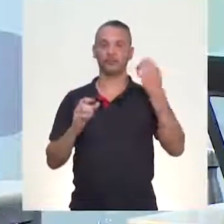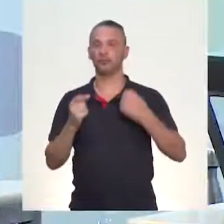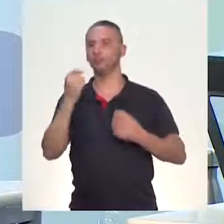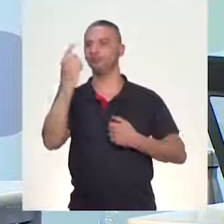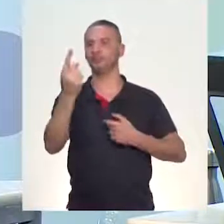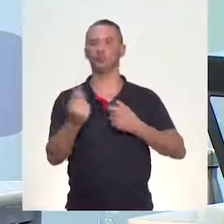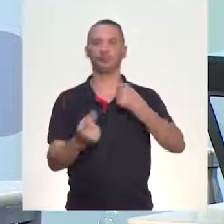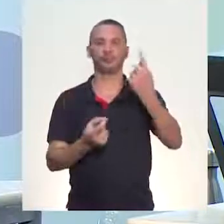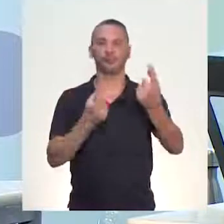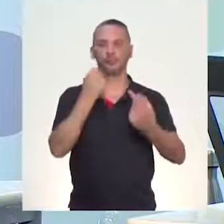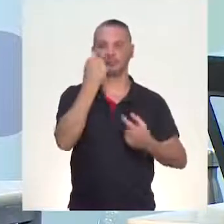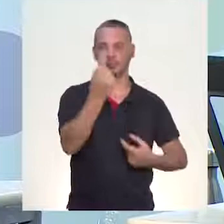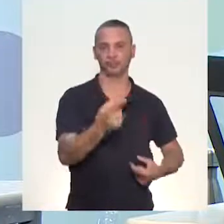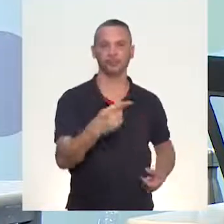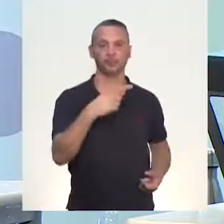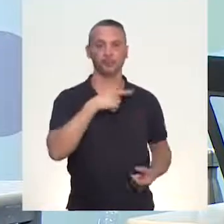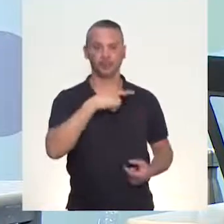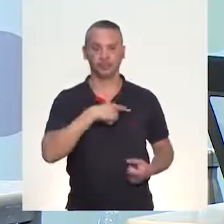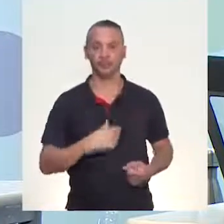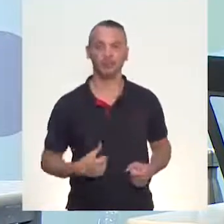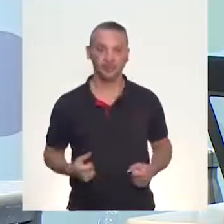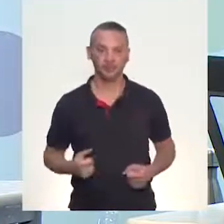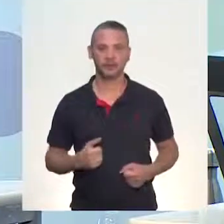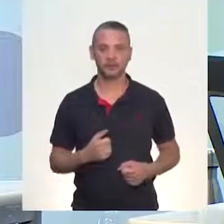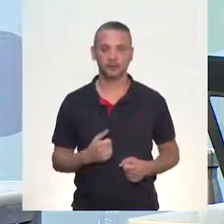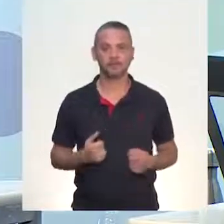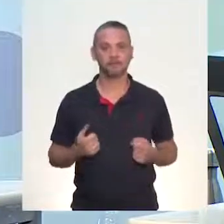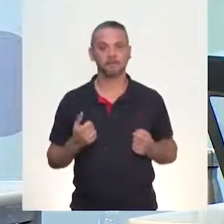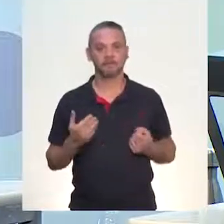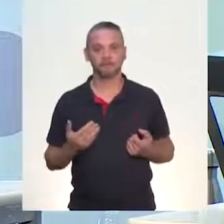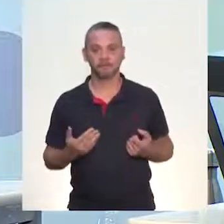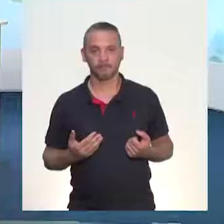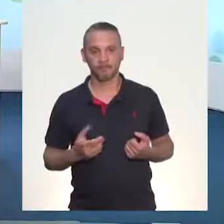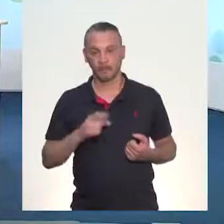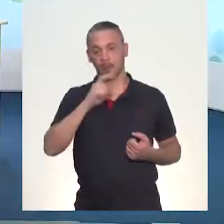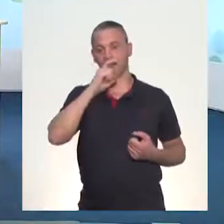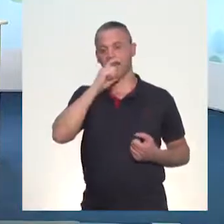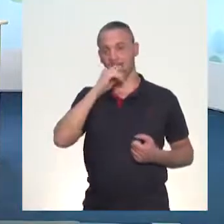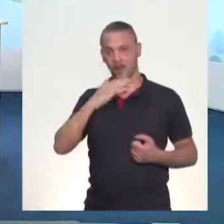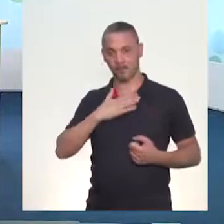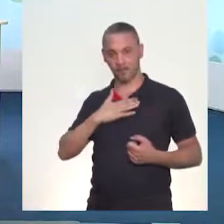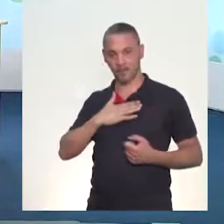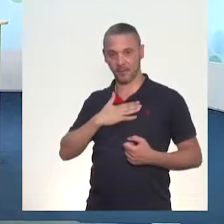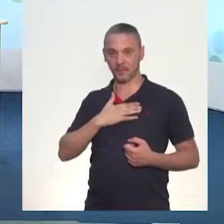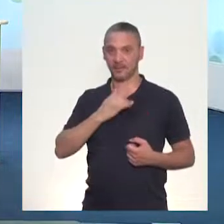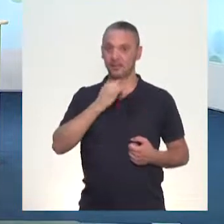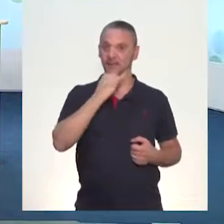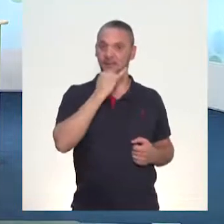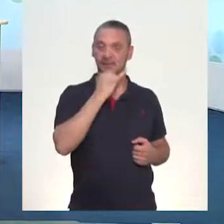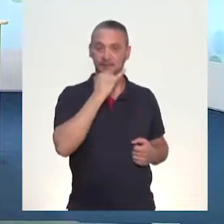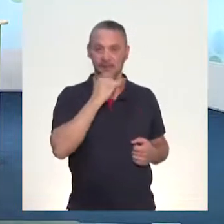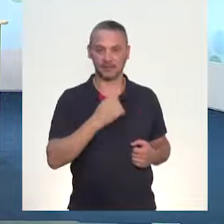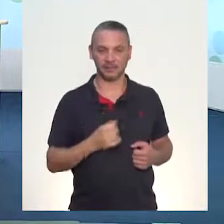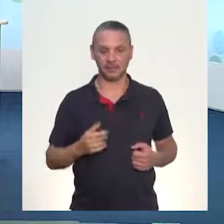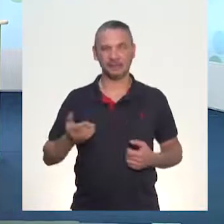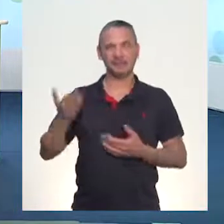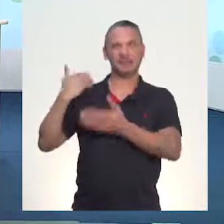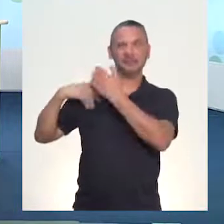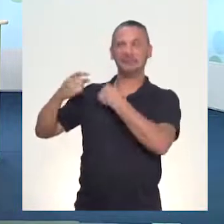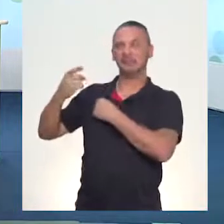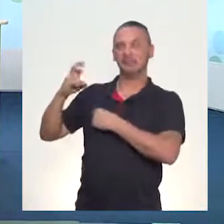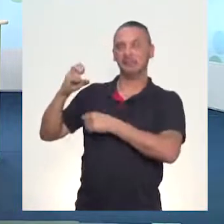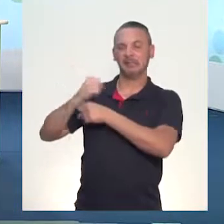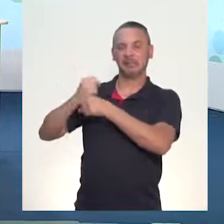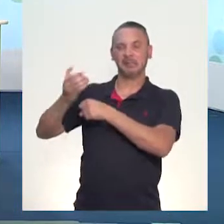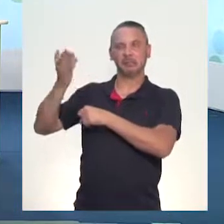Isso aparece muito, muito no senso comum, né? O meu pai, por exemplo, há uns 15 anos atrás,